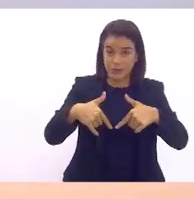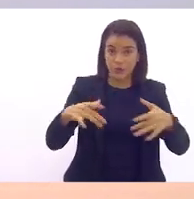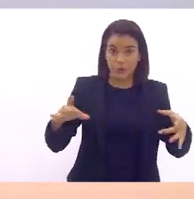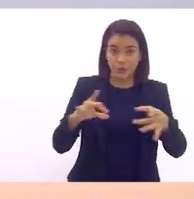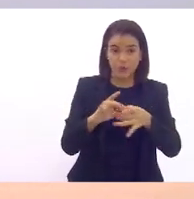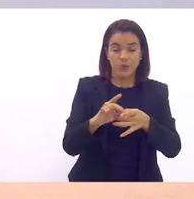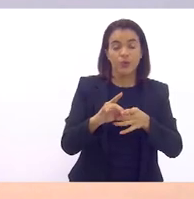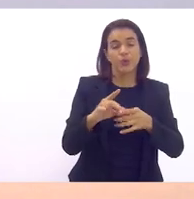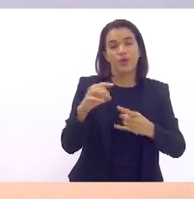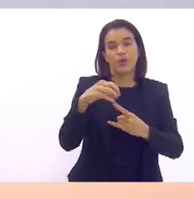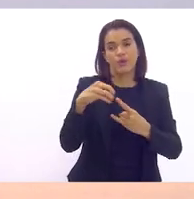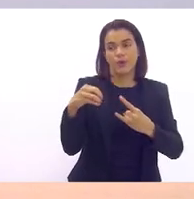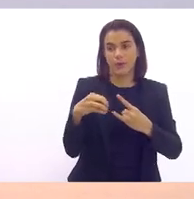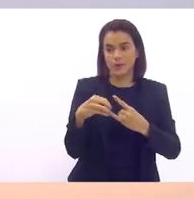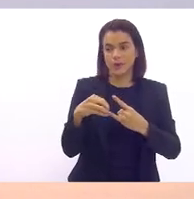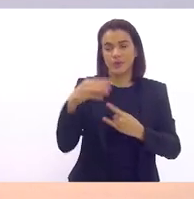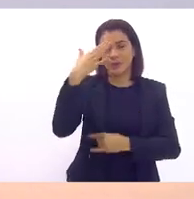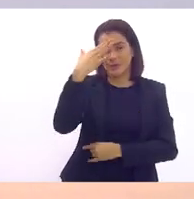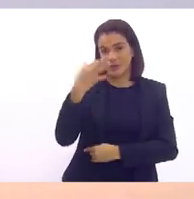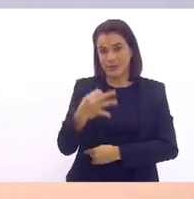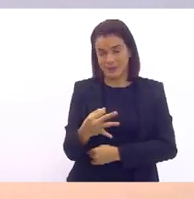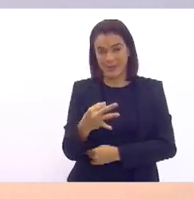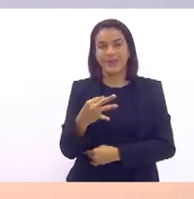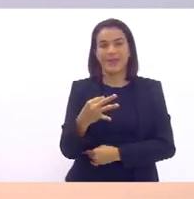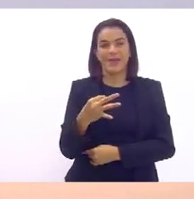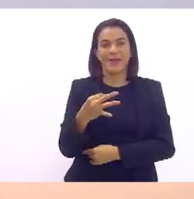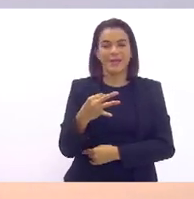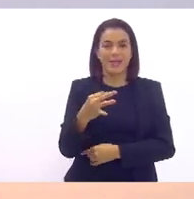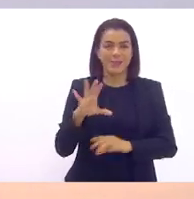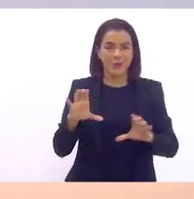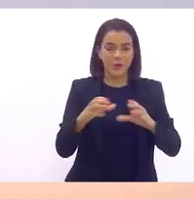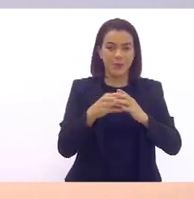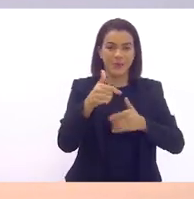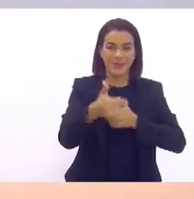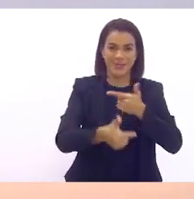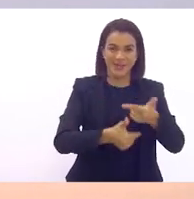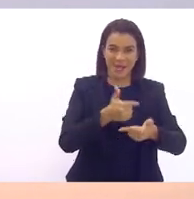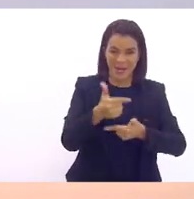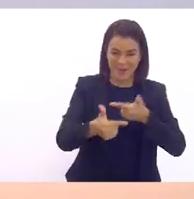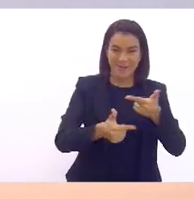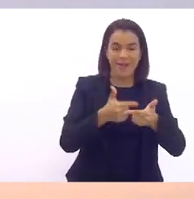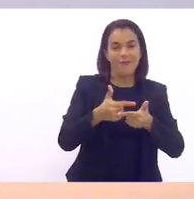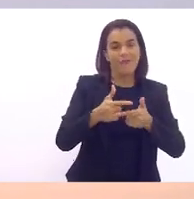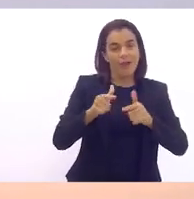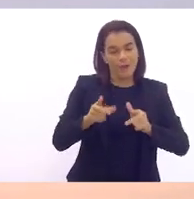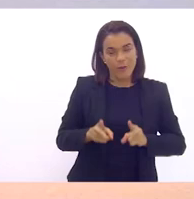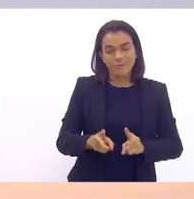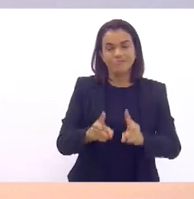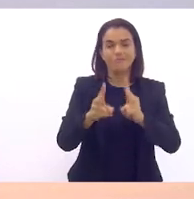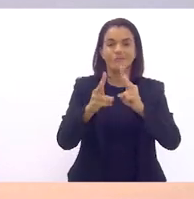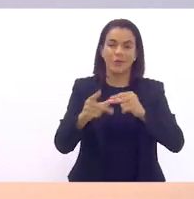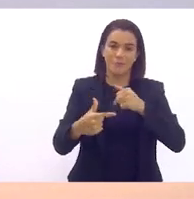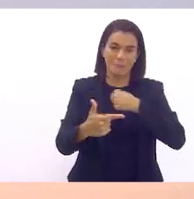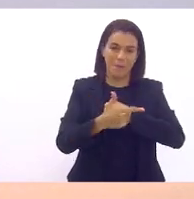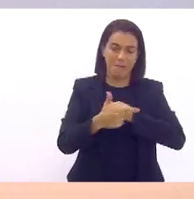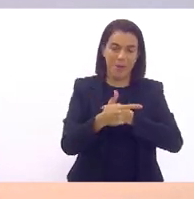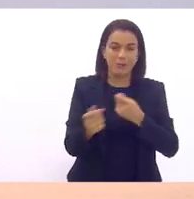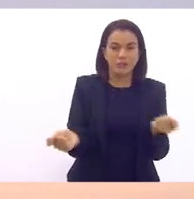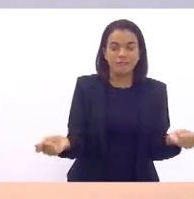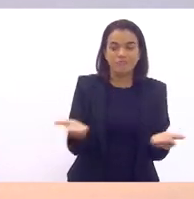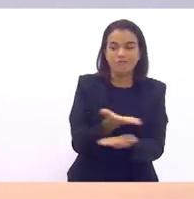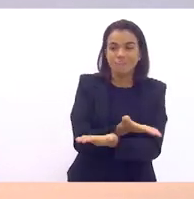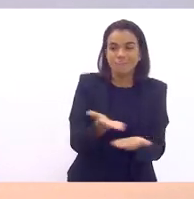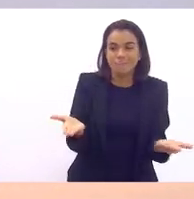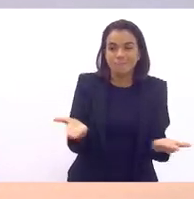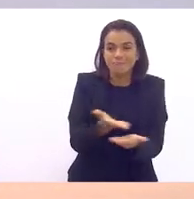Fiocruz e eu tenho certeza que essa frente parlamentar eh vai também continuar desempenhando esse papel de articulação e